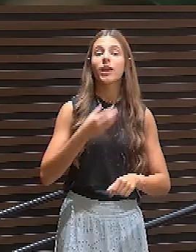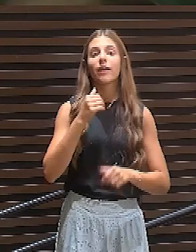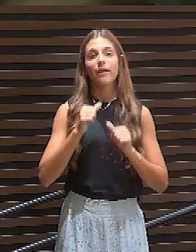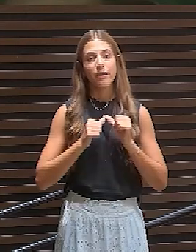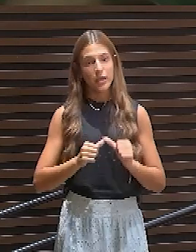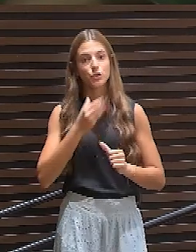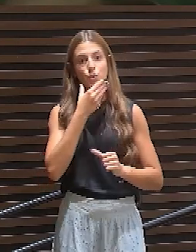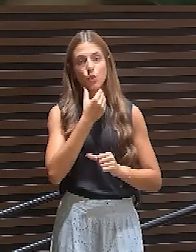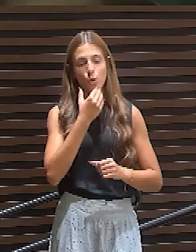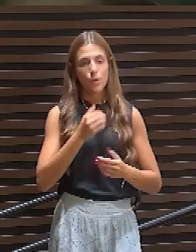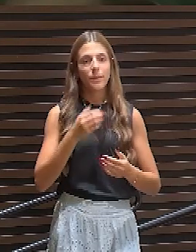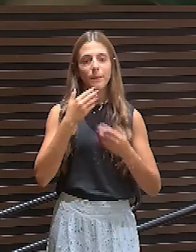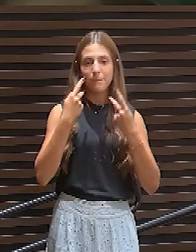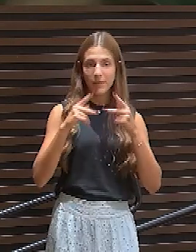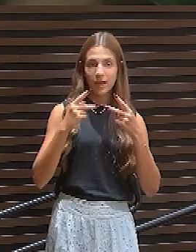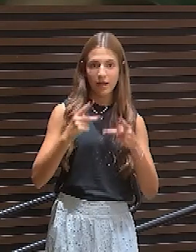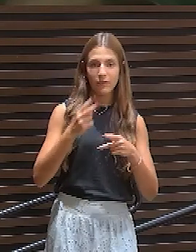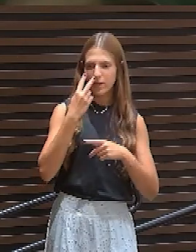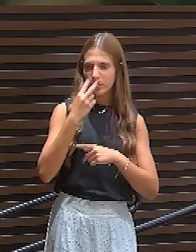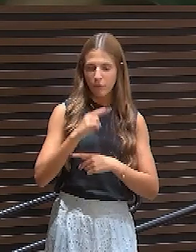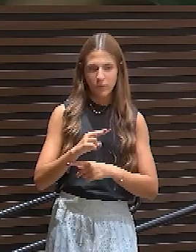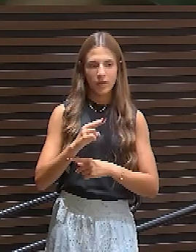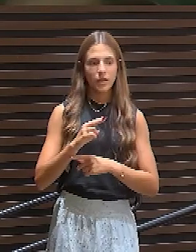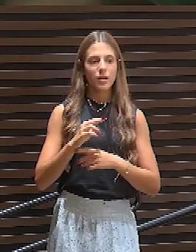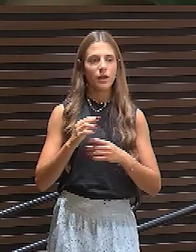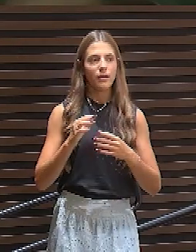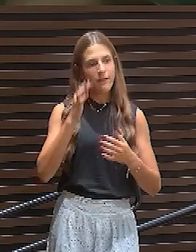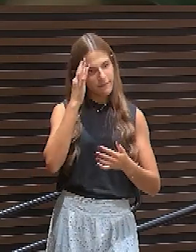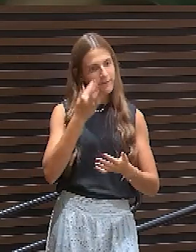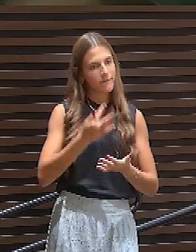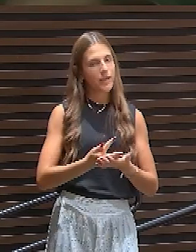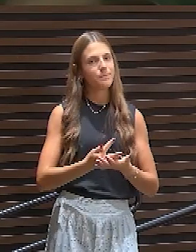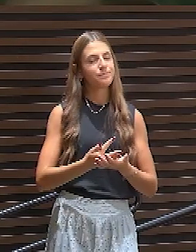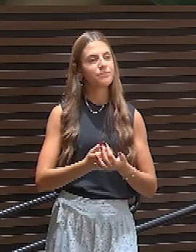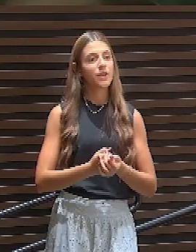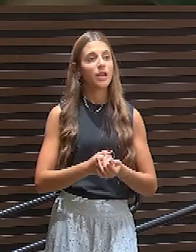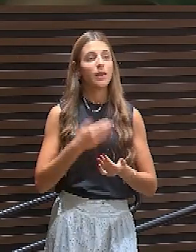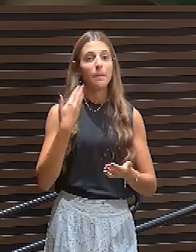frutos. Perdeu um filho, quase perdeu a esposa.